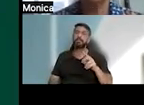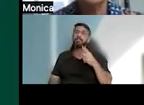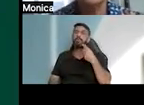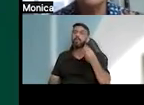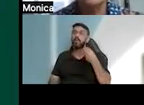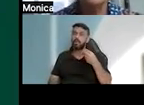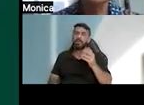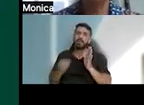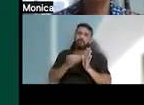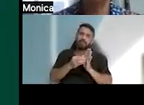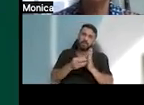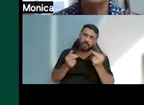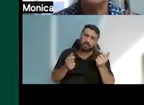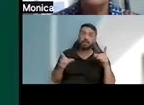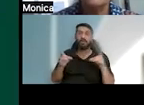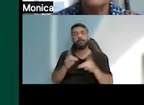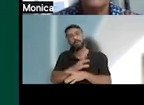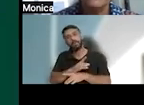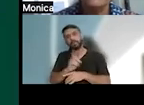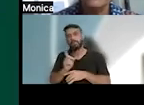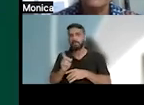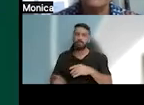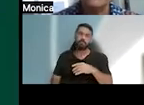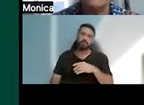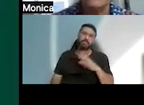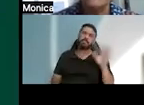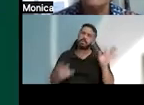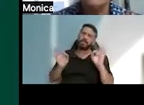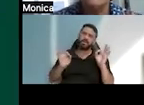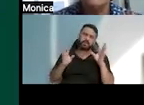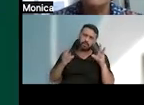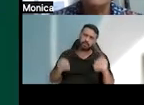faltou nada, que está tudo pronto, e organizar tudo.